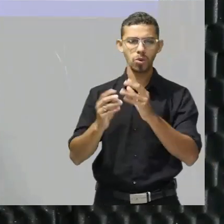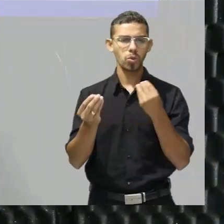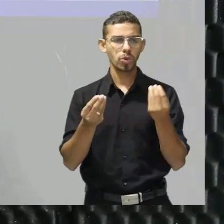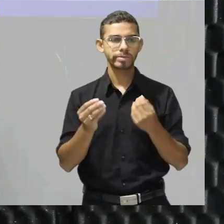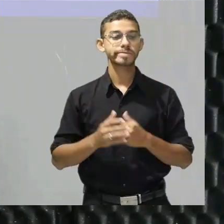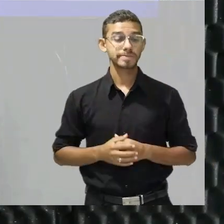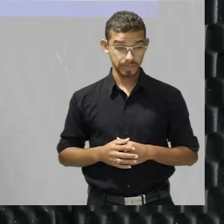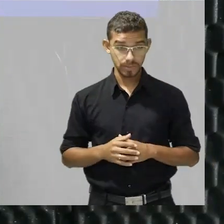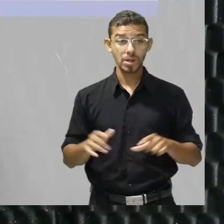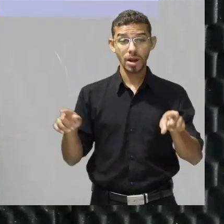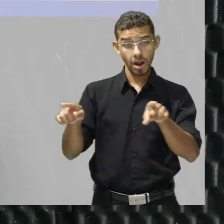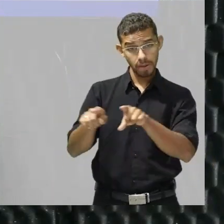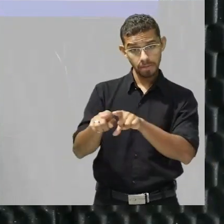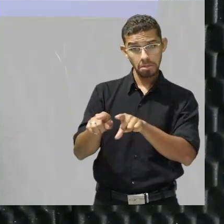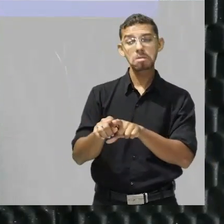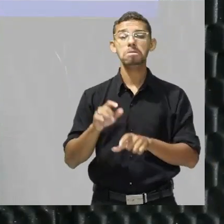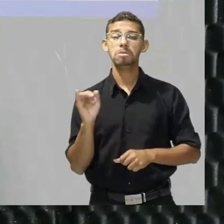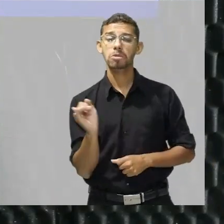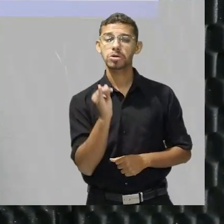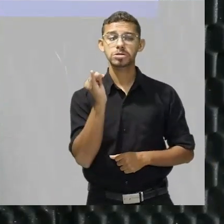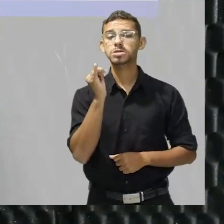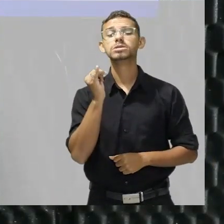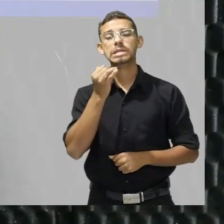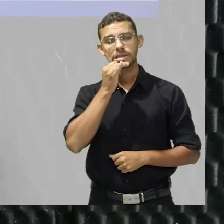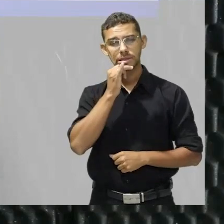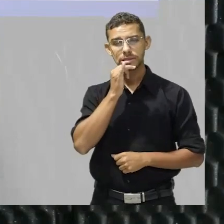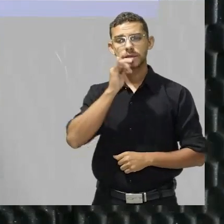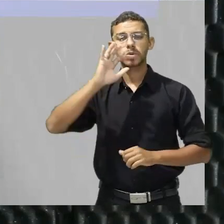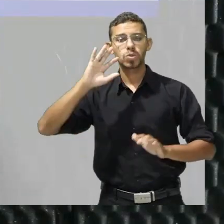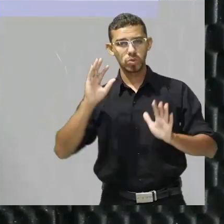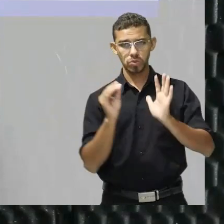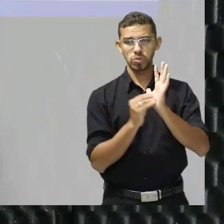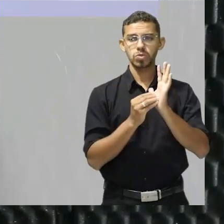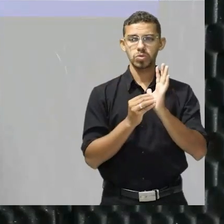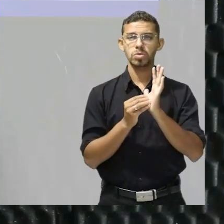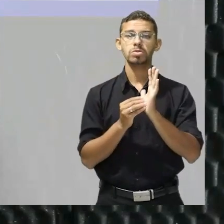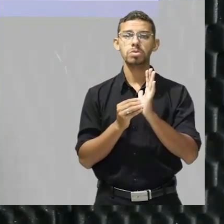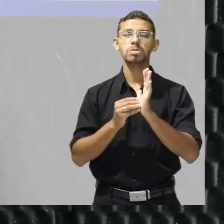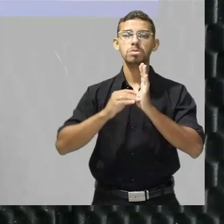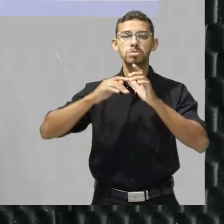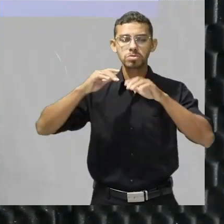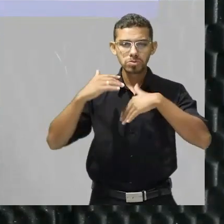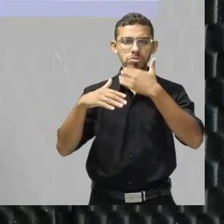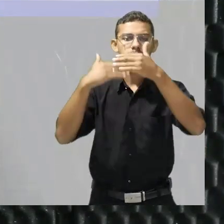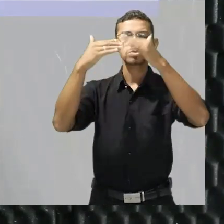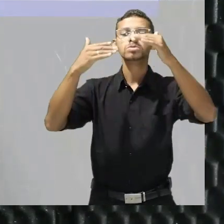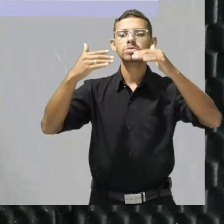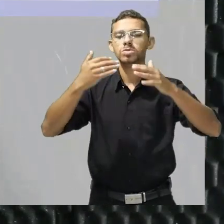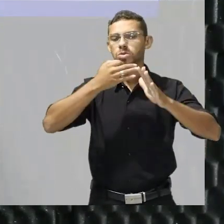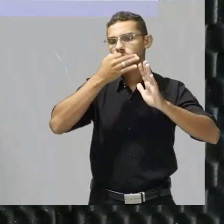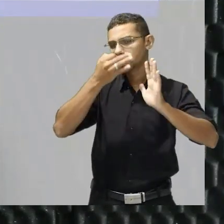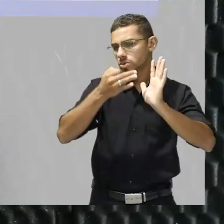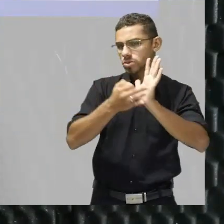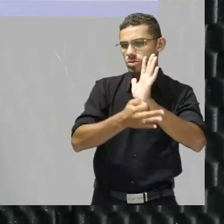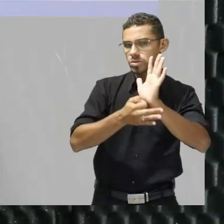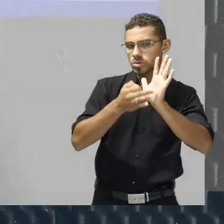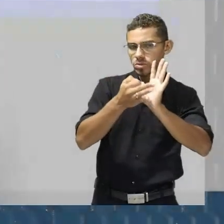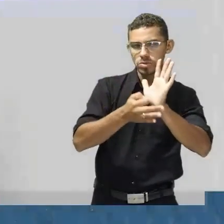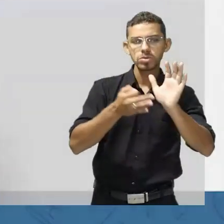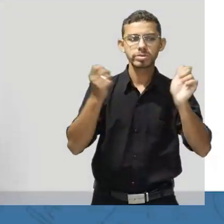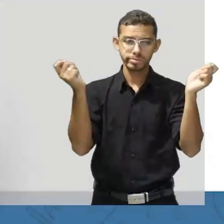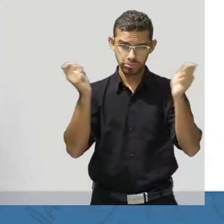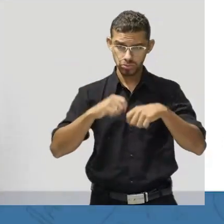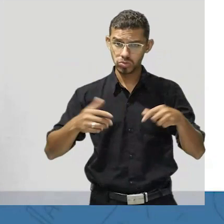também é importante dar exemplos para enriquecer a sua argumentação É nesse momento que você deve utilizar o seu repertório